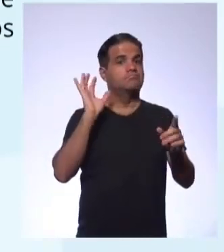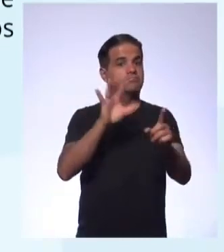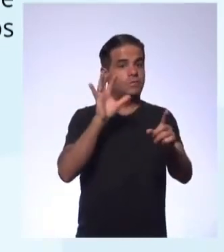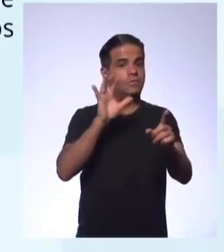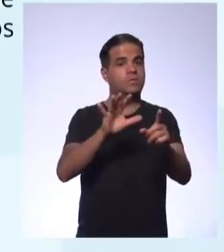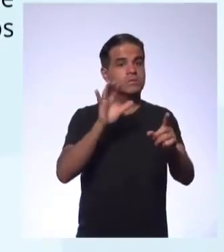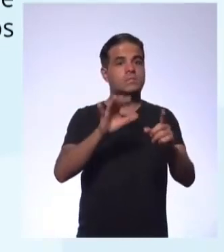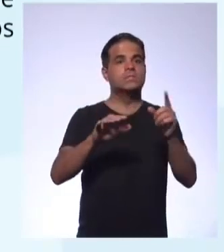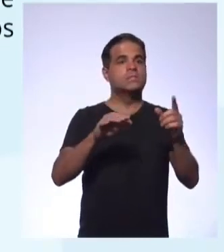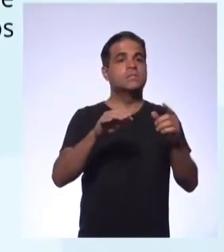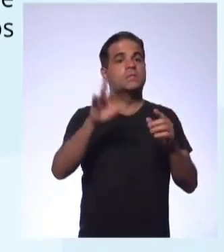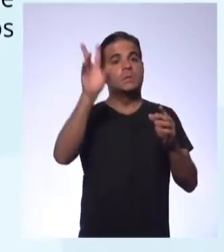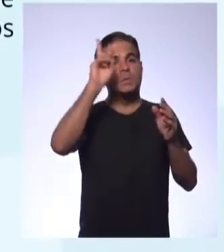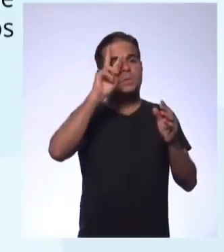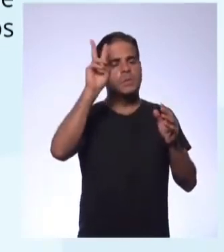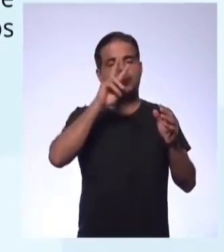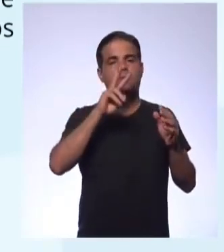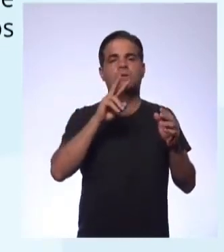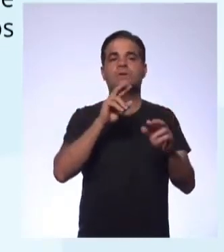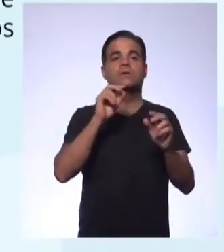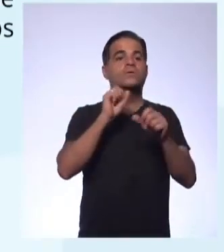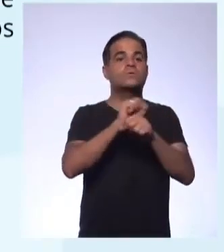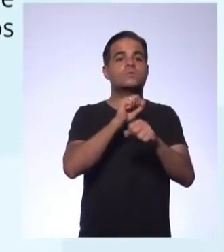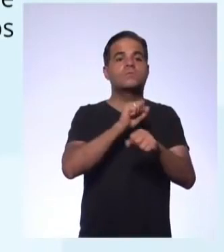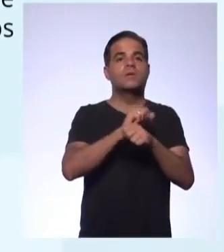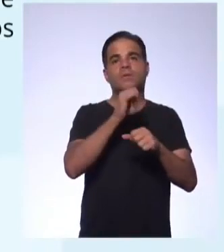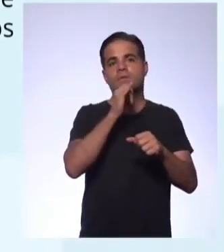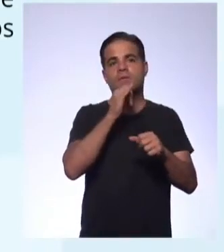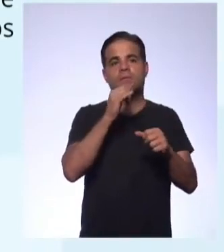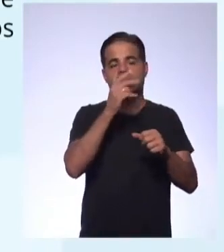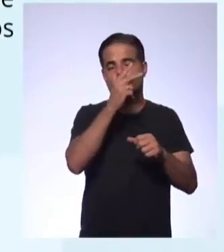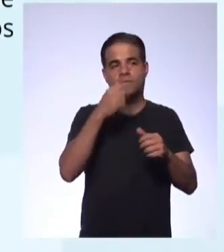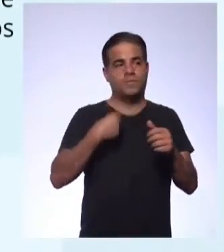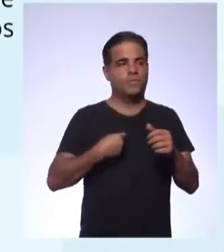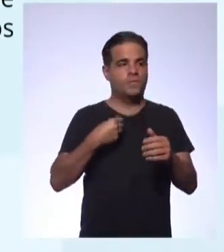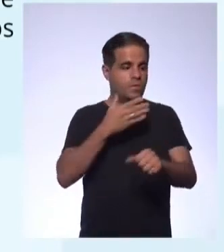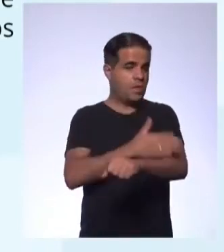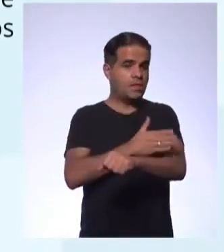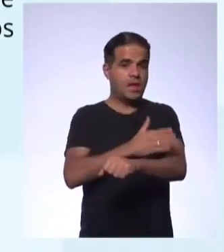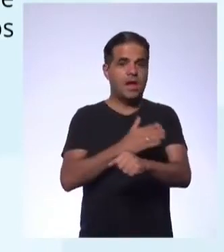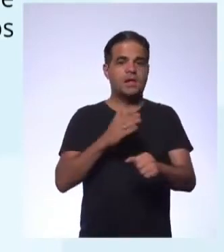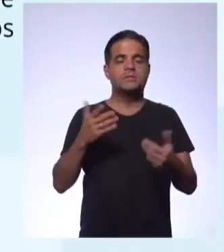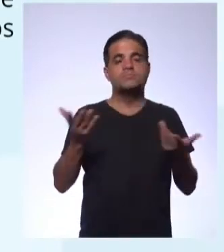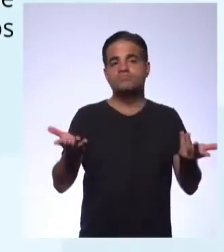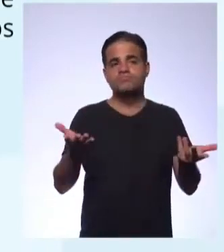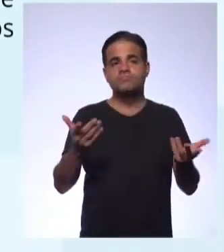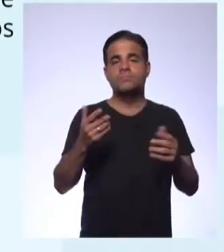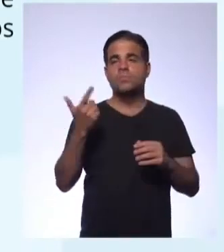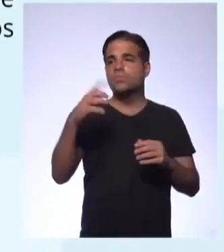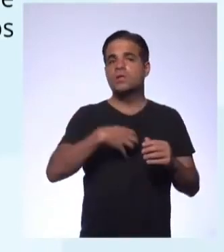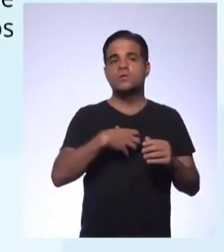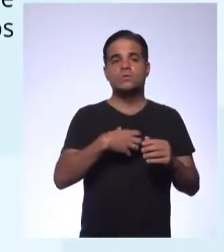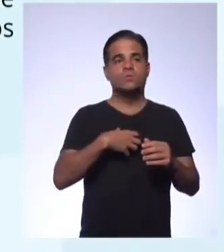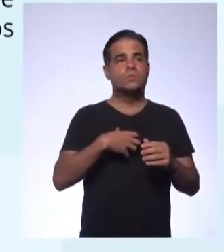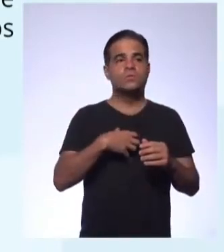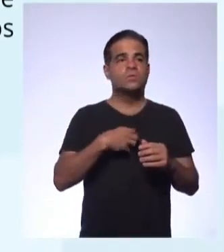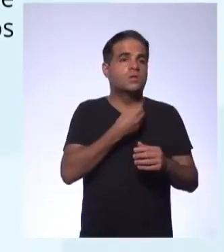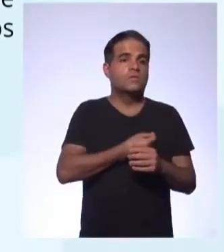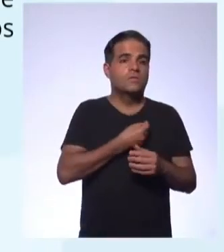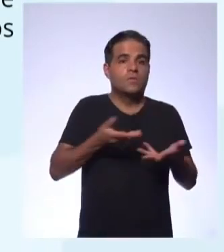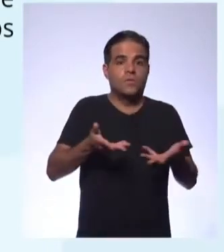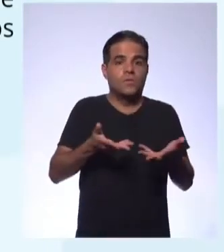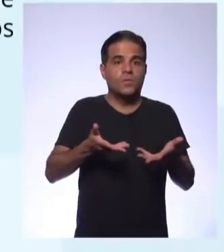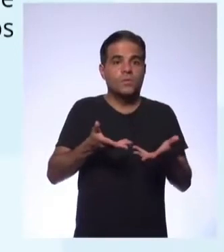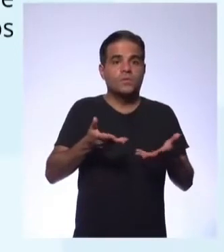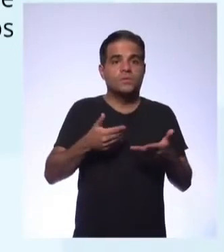rumo do enredo, pois não se espera de uma personagem que viveu na Idade Média atitudes de uma outra que habita os centros urbanos